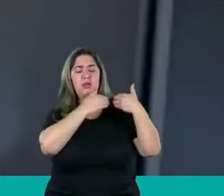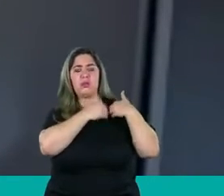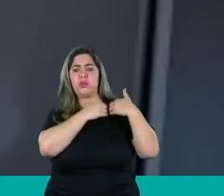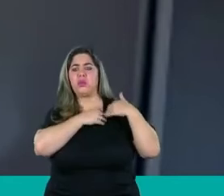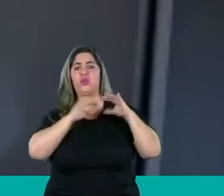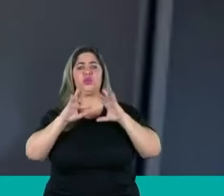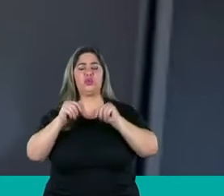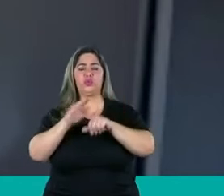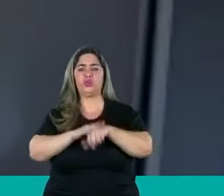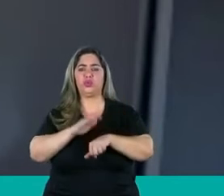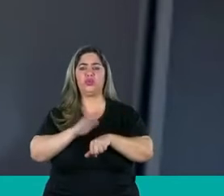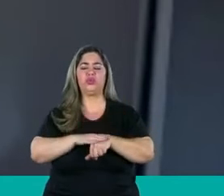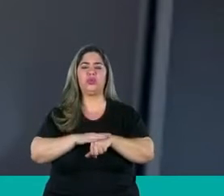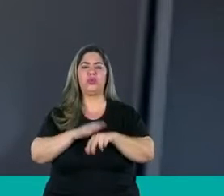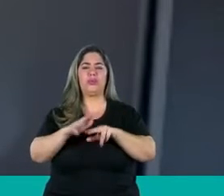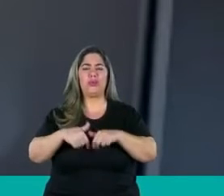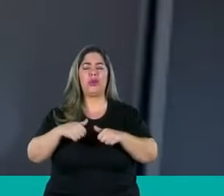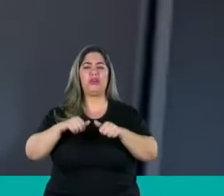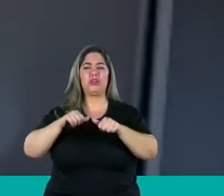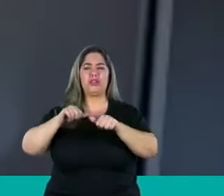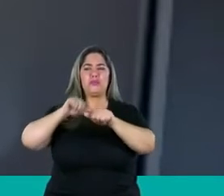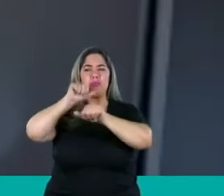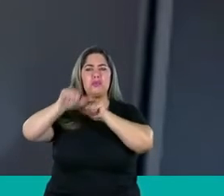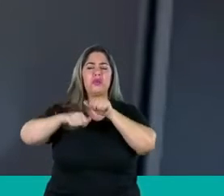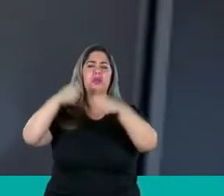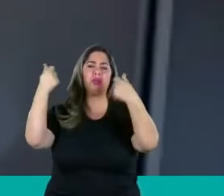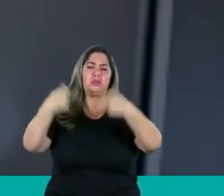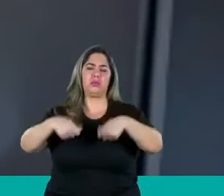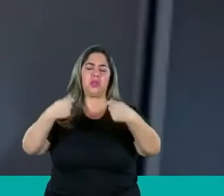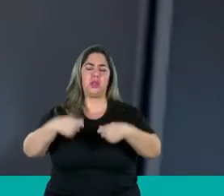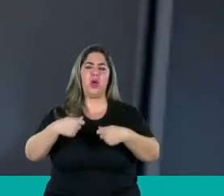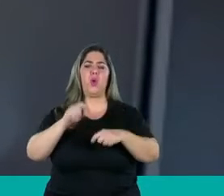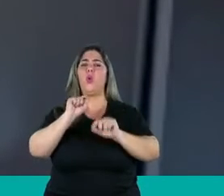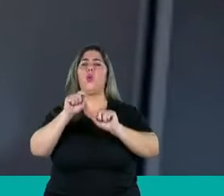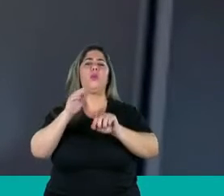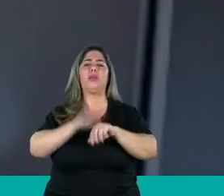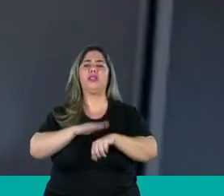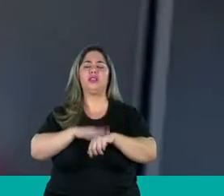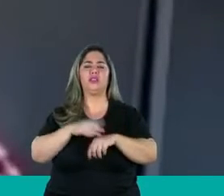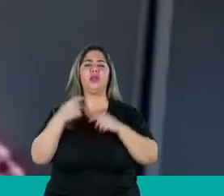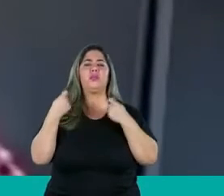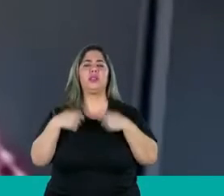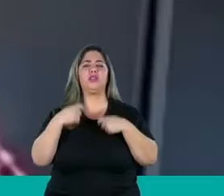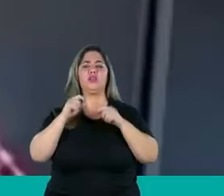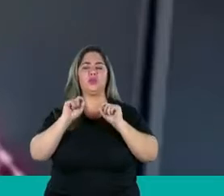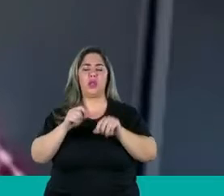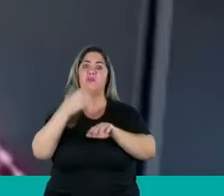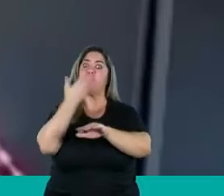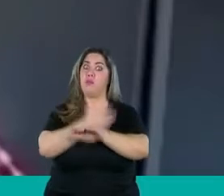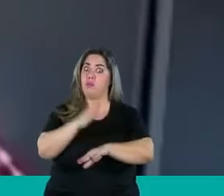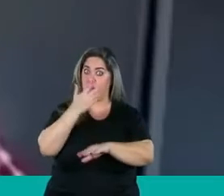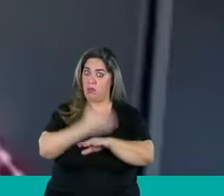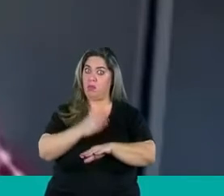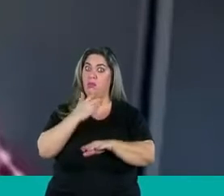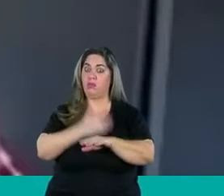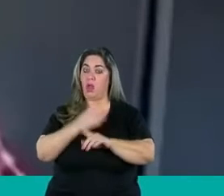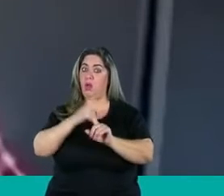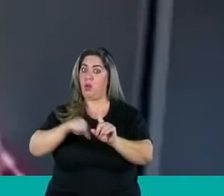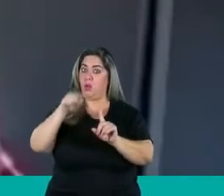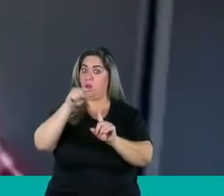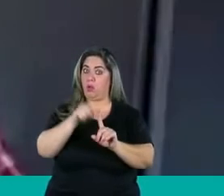a reforma do pensamento. O que é preciso para reformar o pensamento? Treinamento,